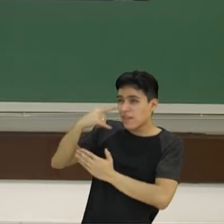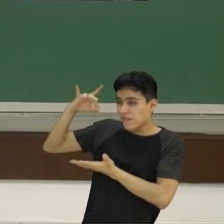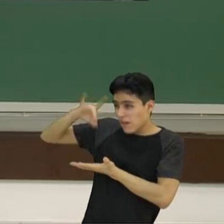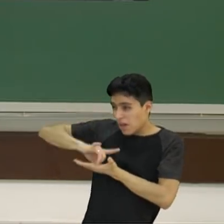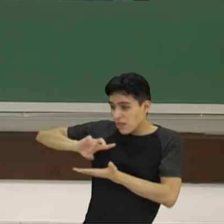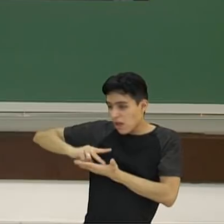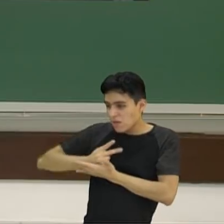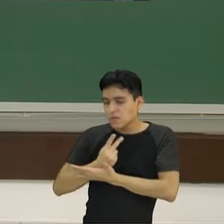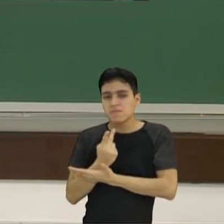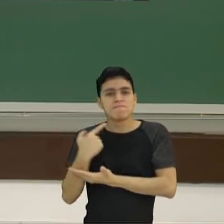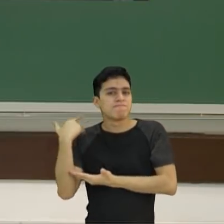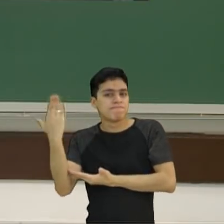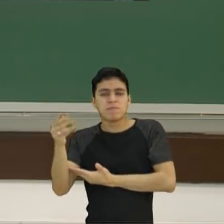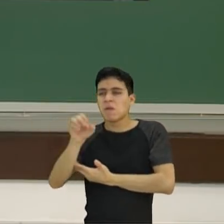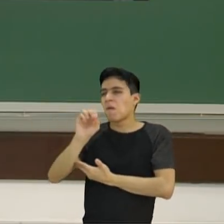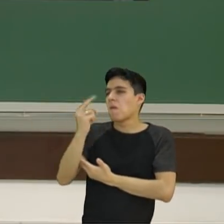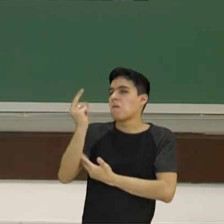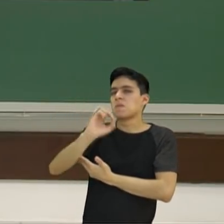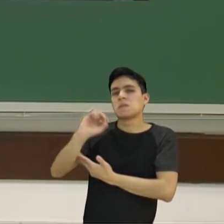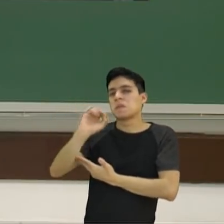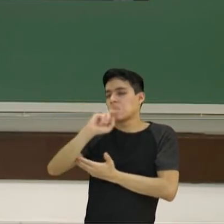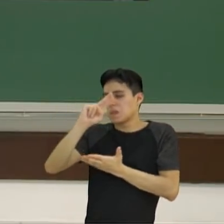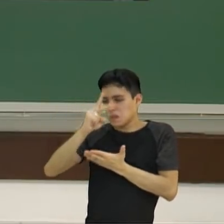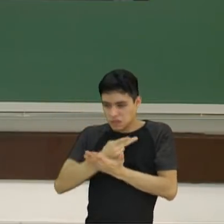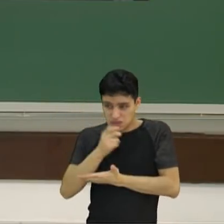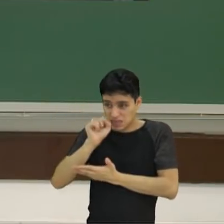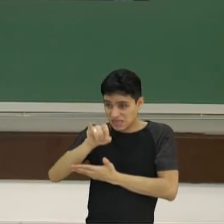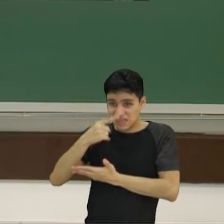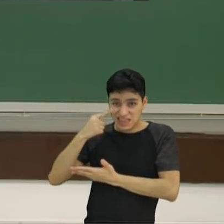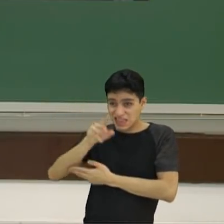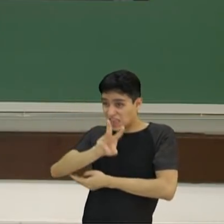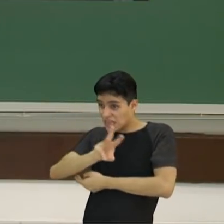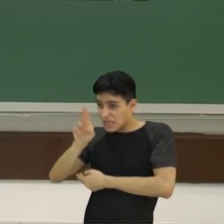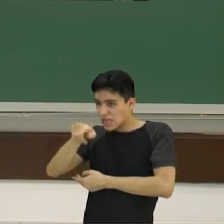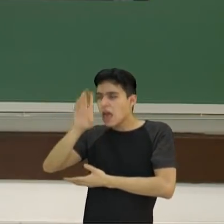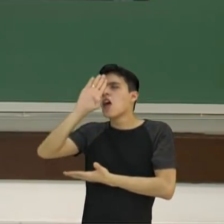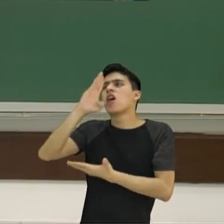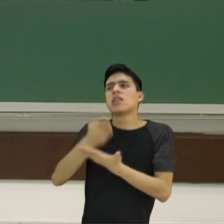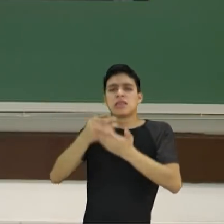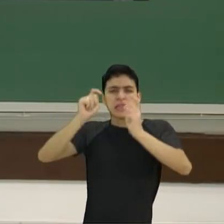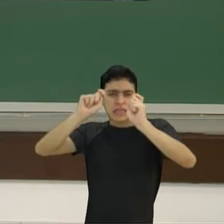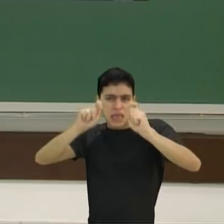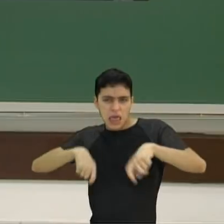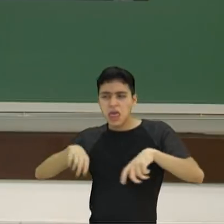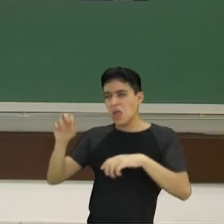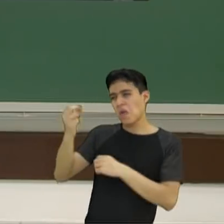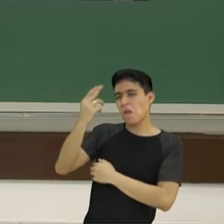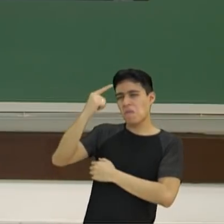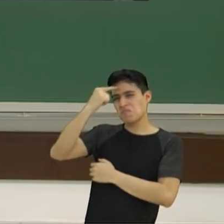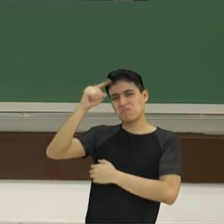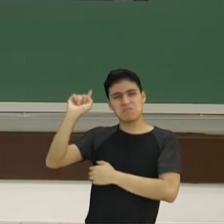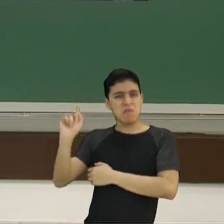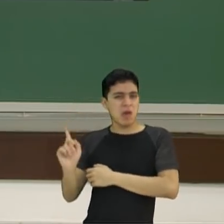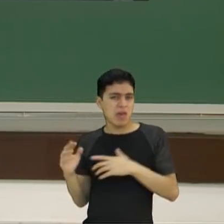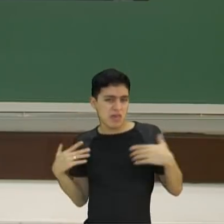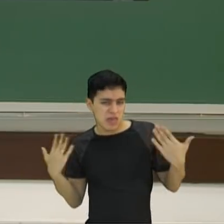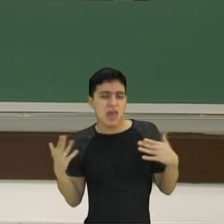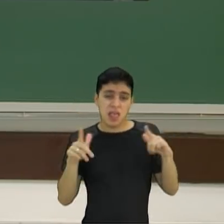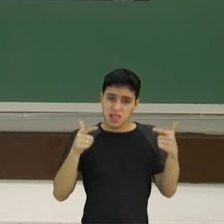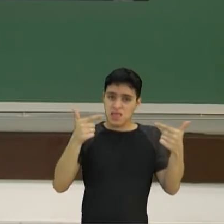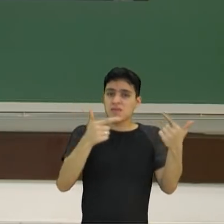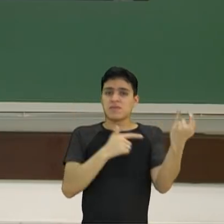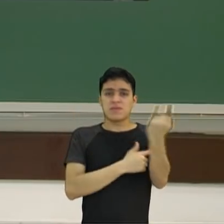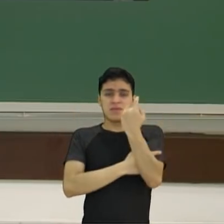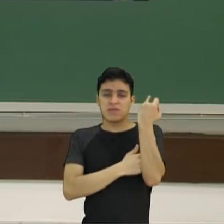realmente aconteceu ou se não aconteceu, se aquele site é confiável ou aquele não é. É uma iniciativa